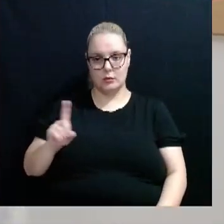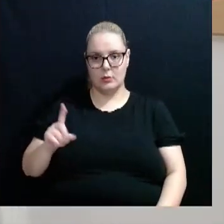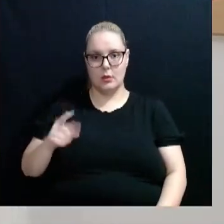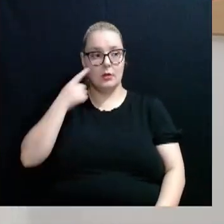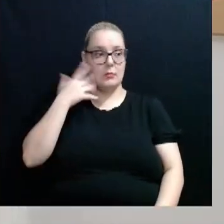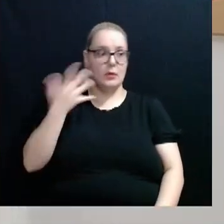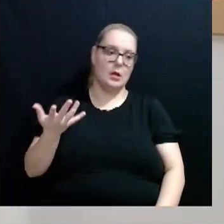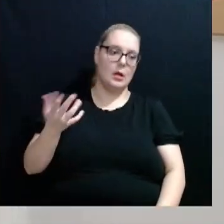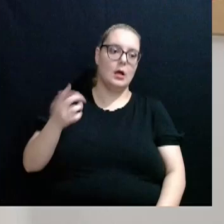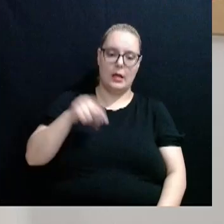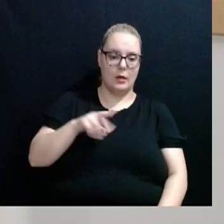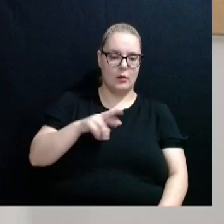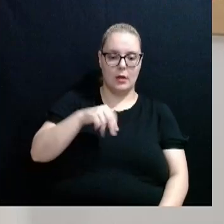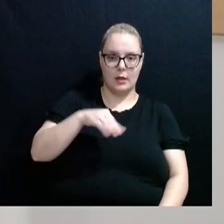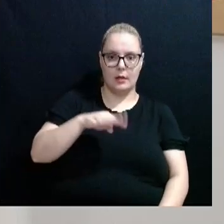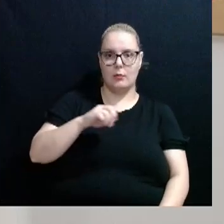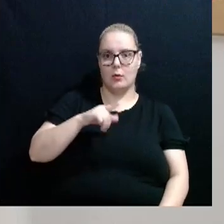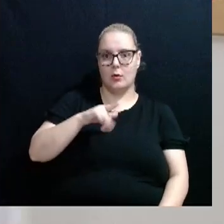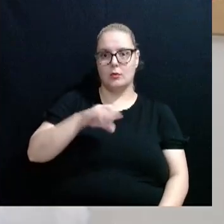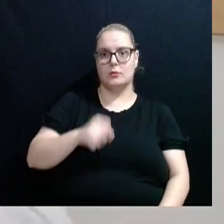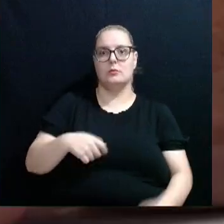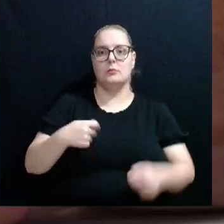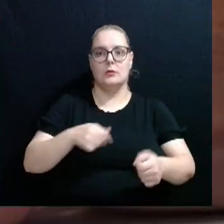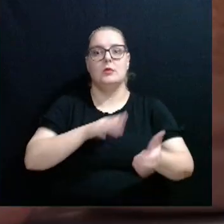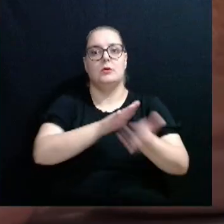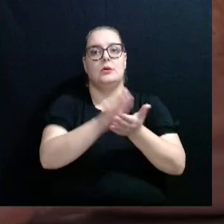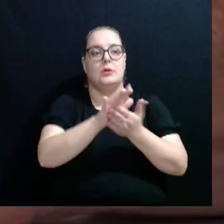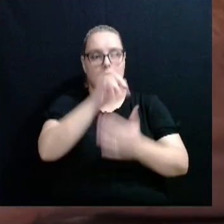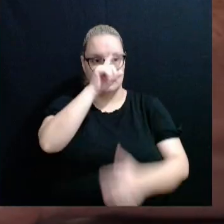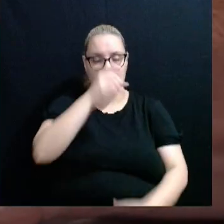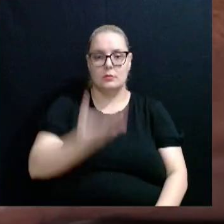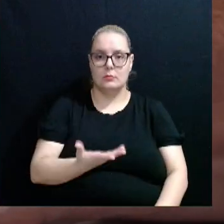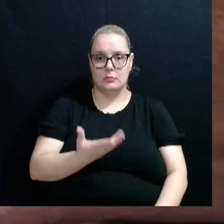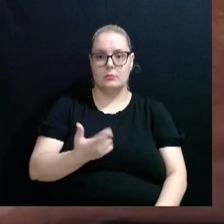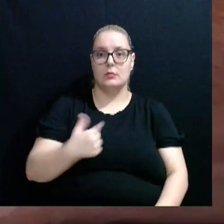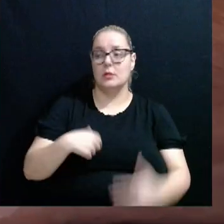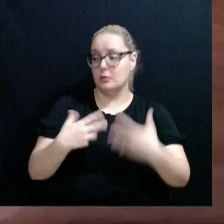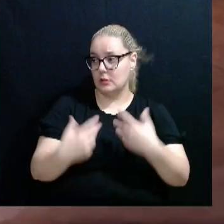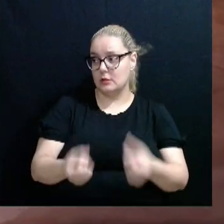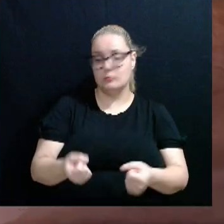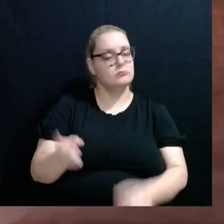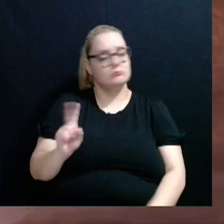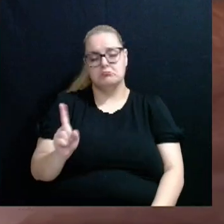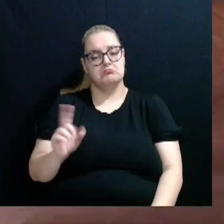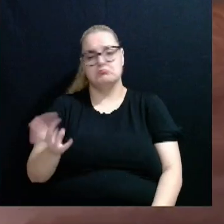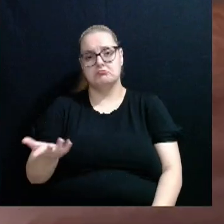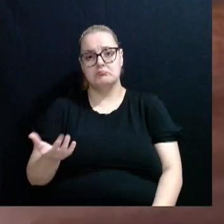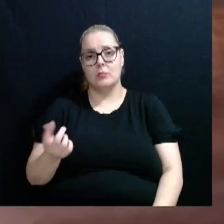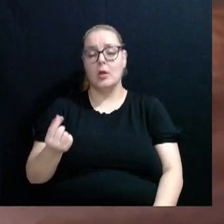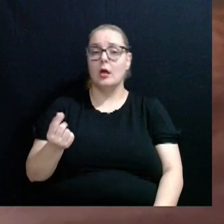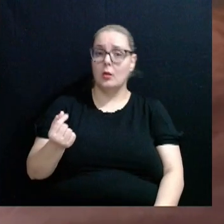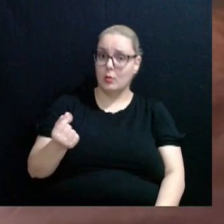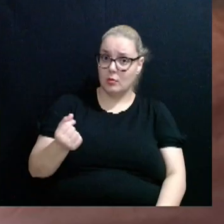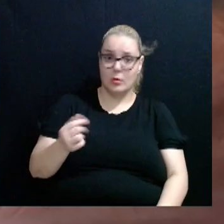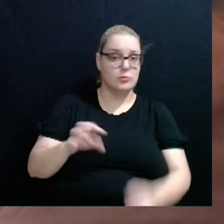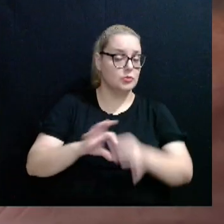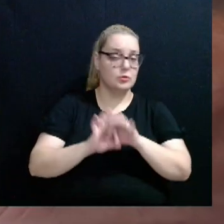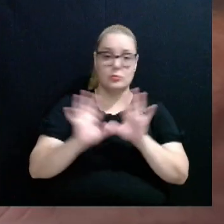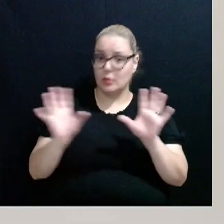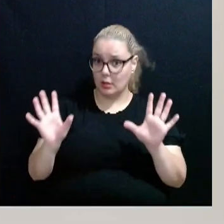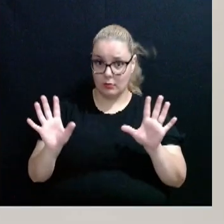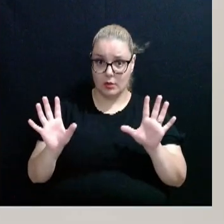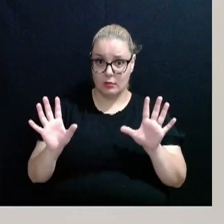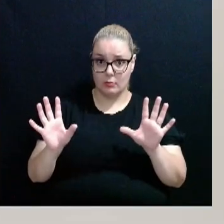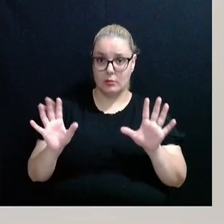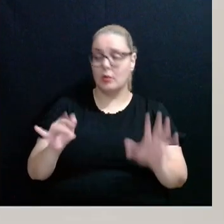reembolso, eu preciso gastar no hospital para que eu receba. Não, é um dinheiro livre. Eu vou dar 2